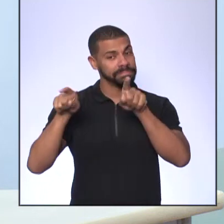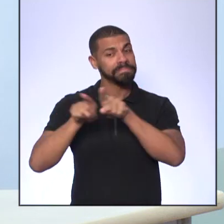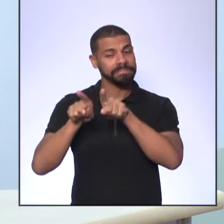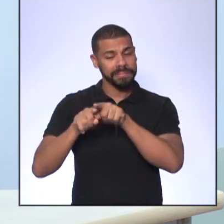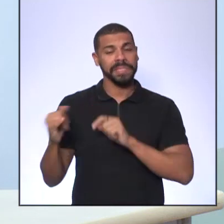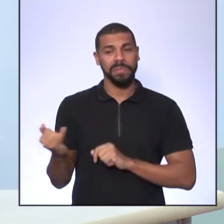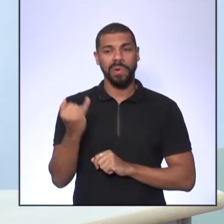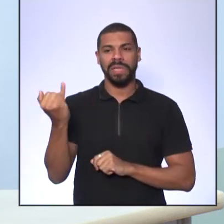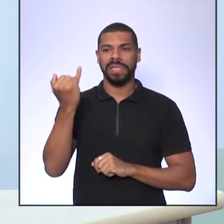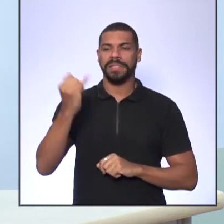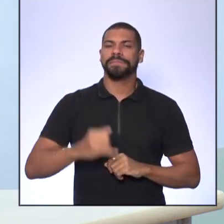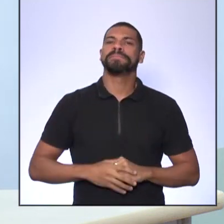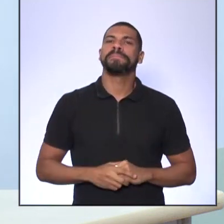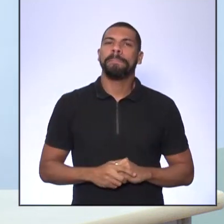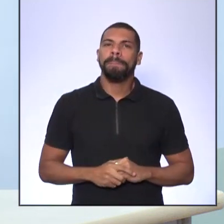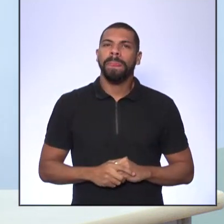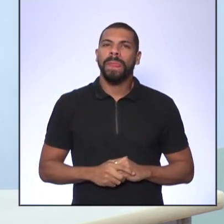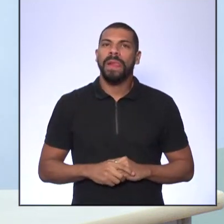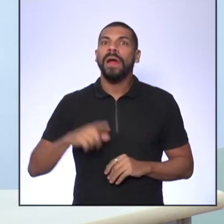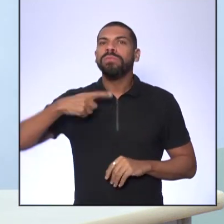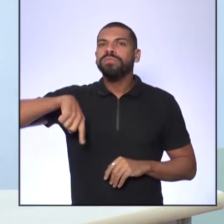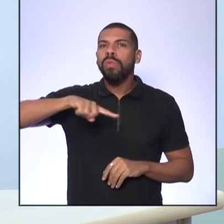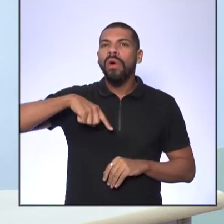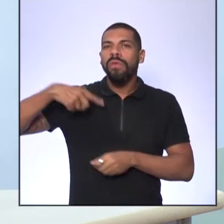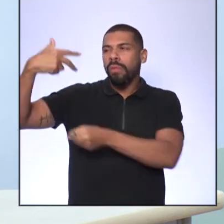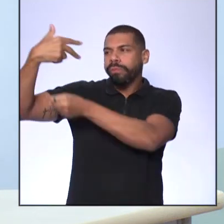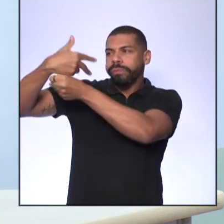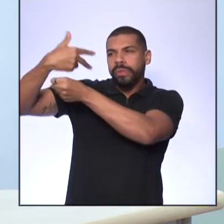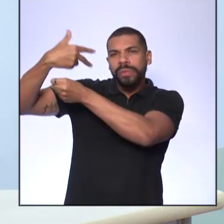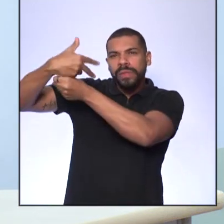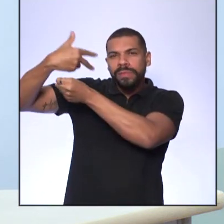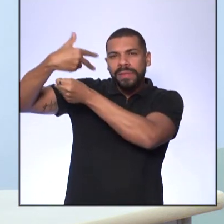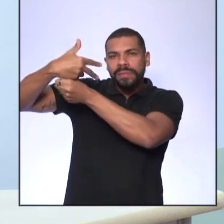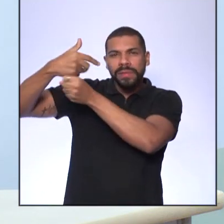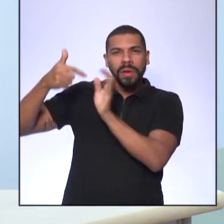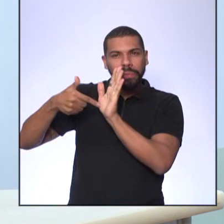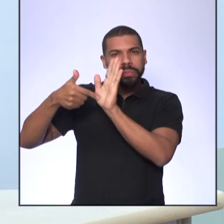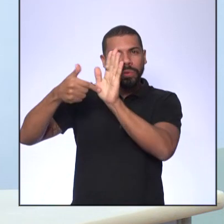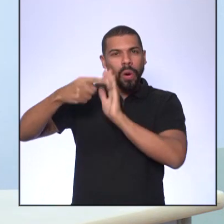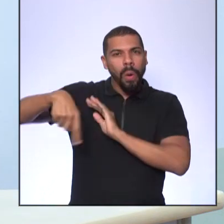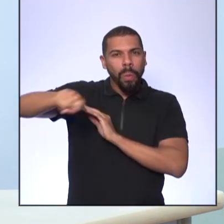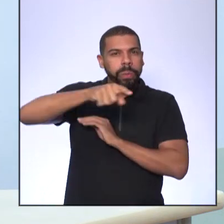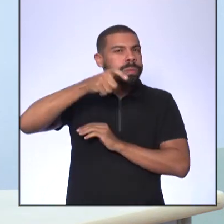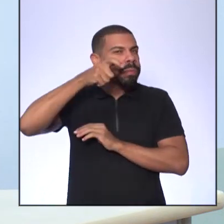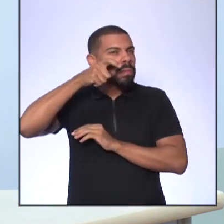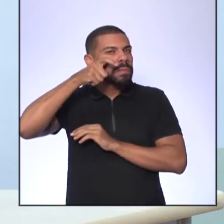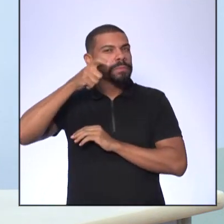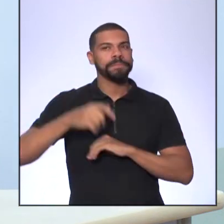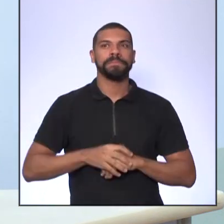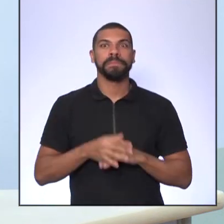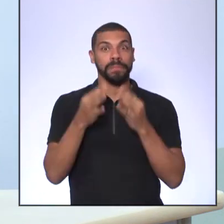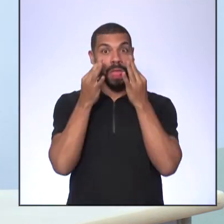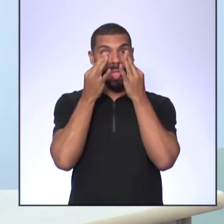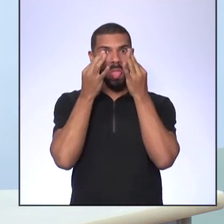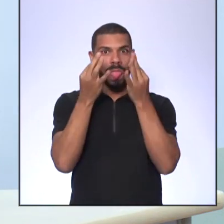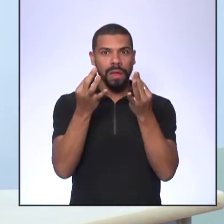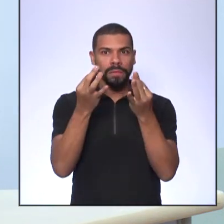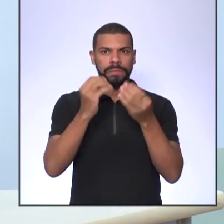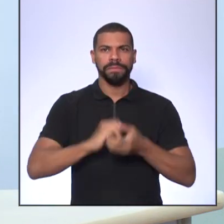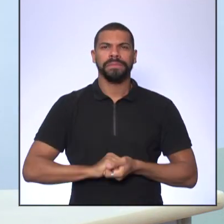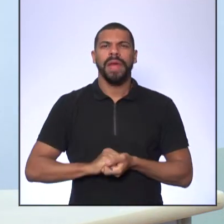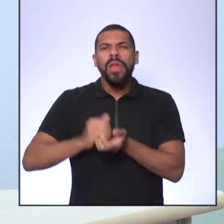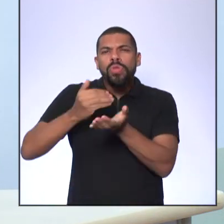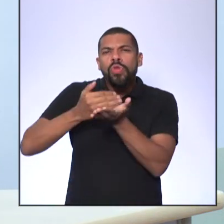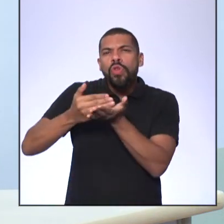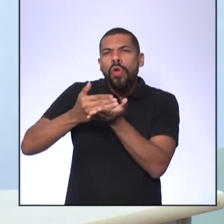né? A gente vai exibir um vídeo para vocês agora. Gostaria que vocês prestassem bastante atenção desde o